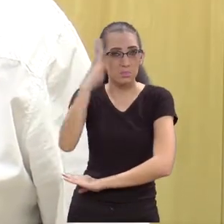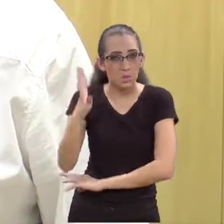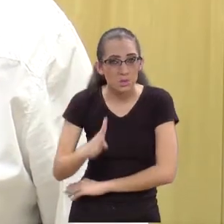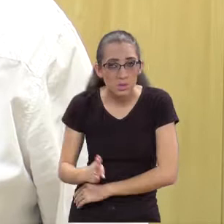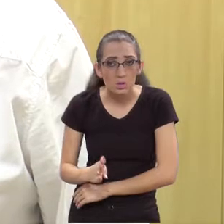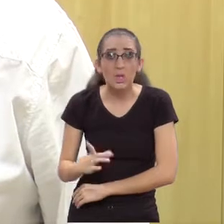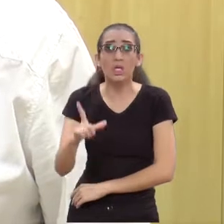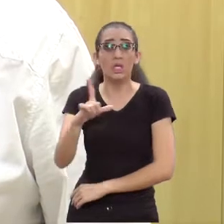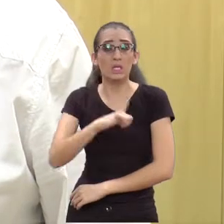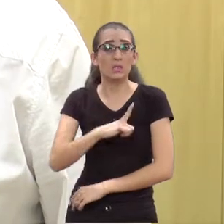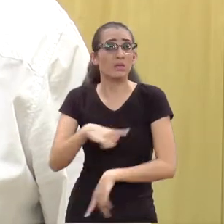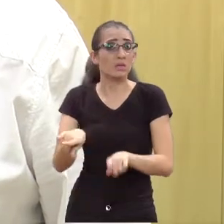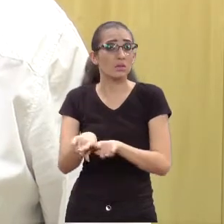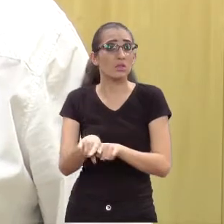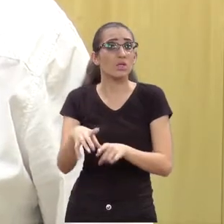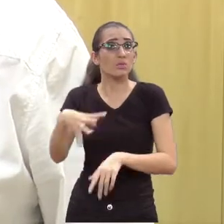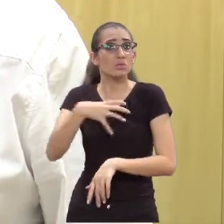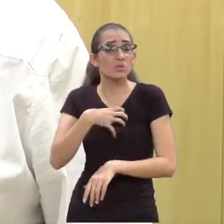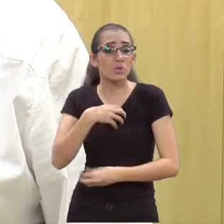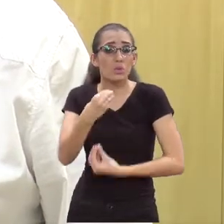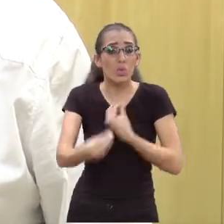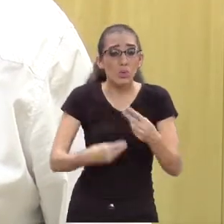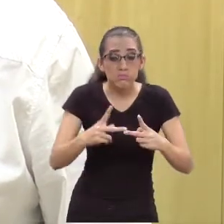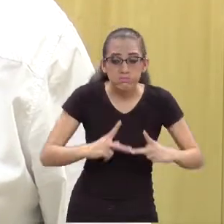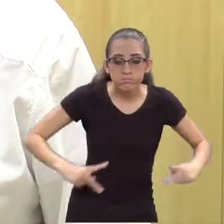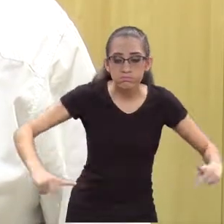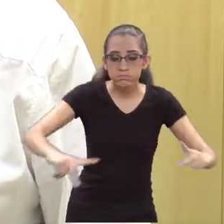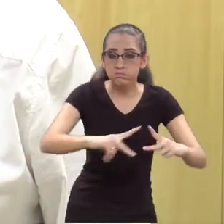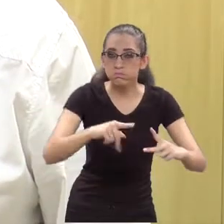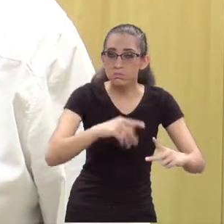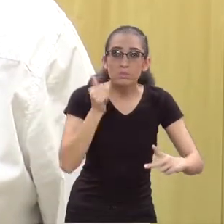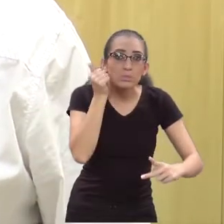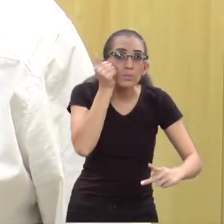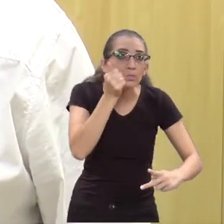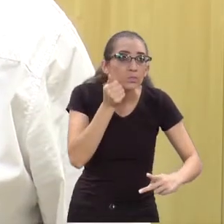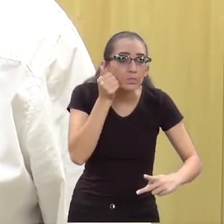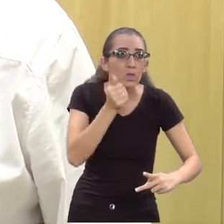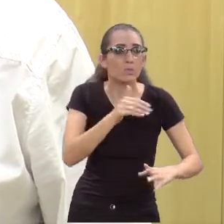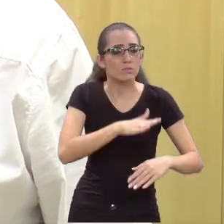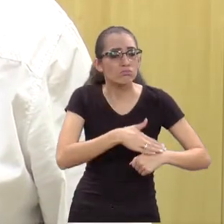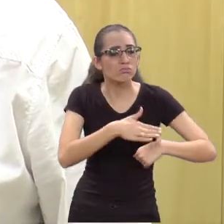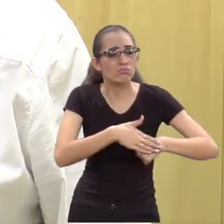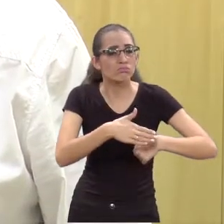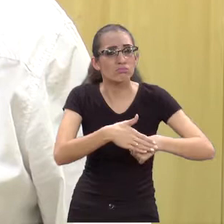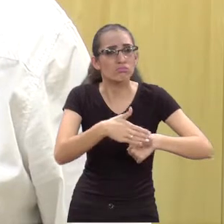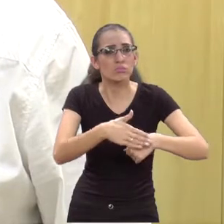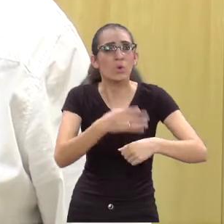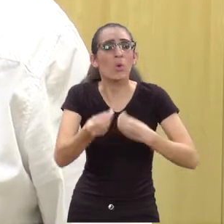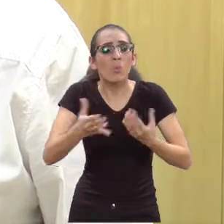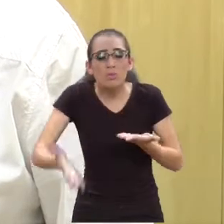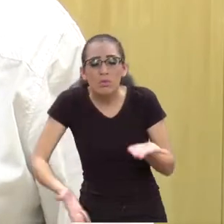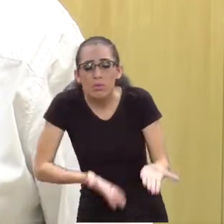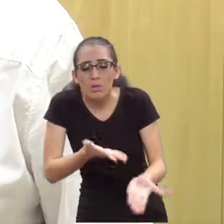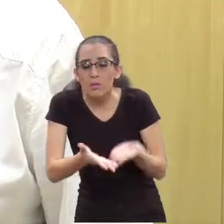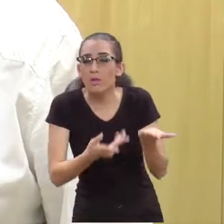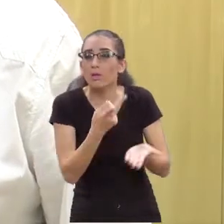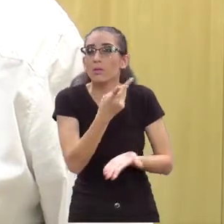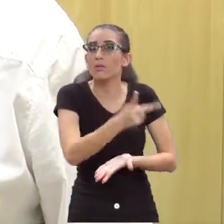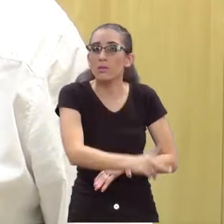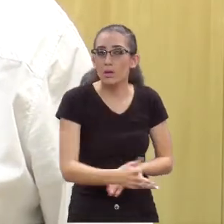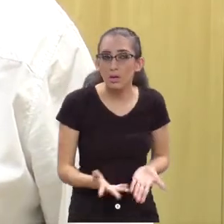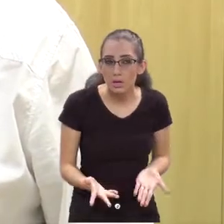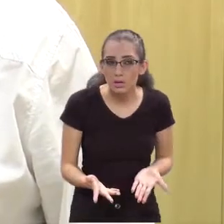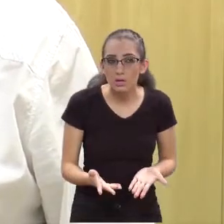que dizem respeito à forma como a população negra ela foi ao longo do tempo tratada